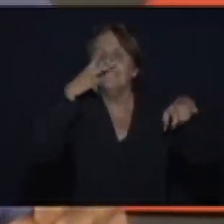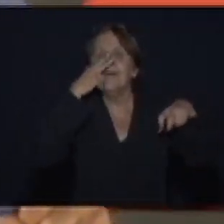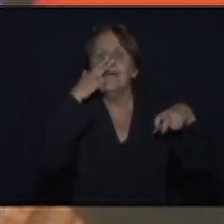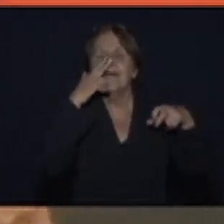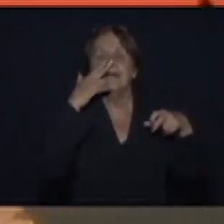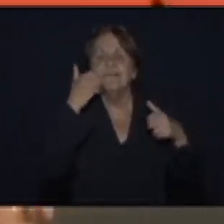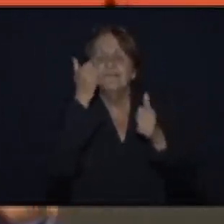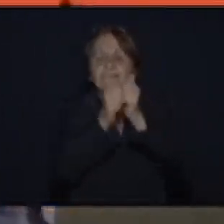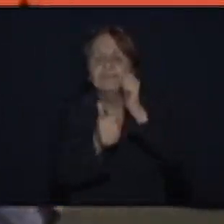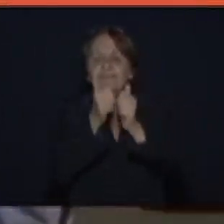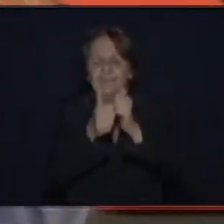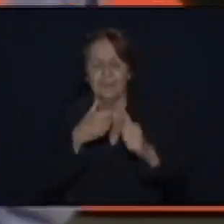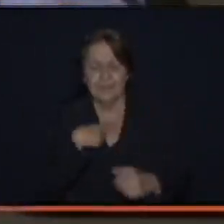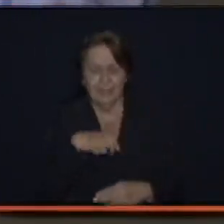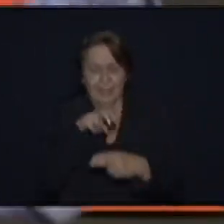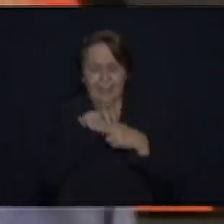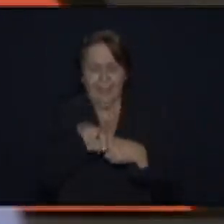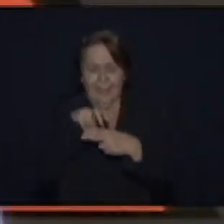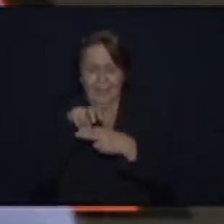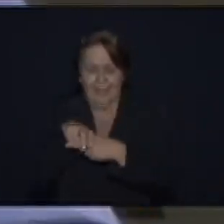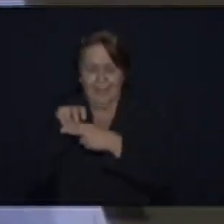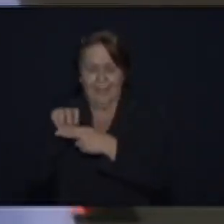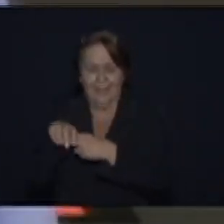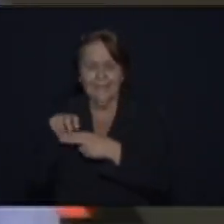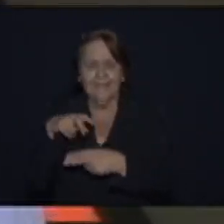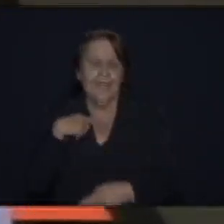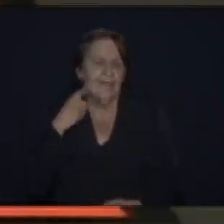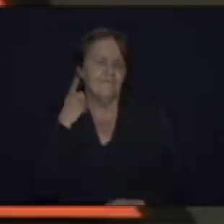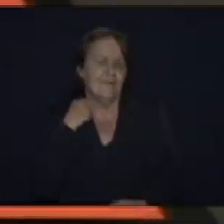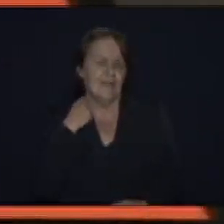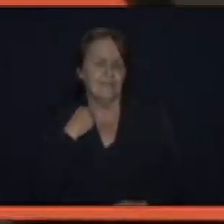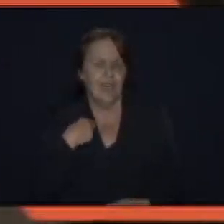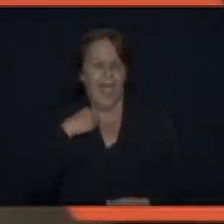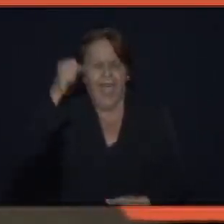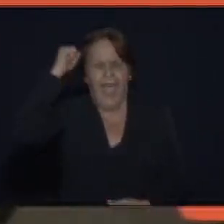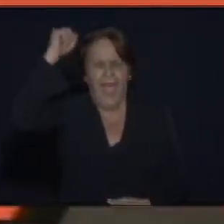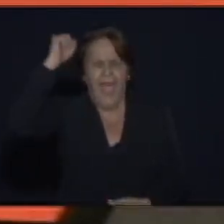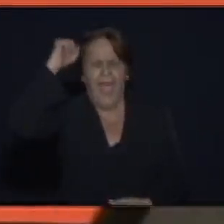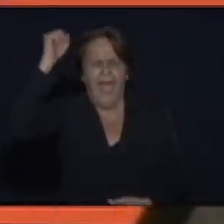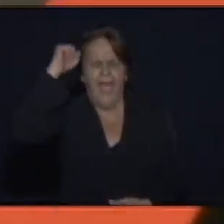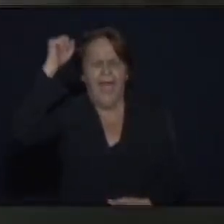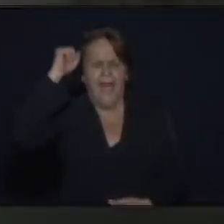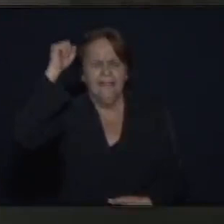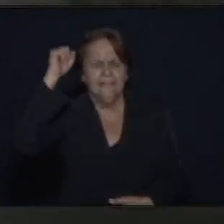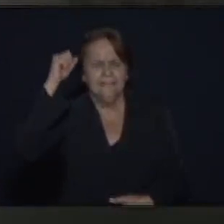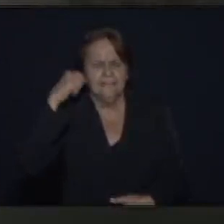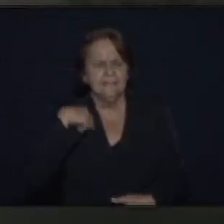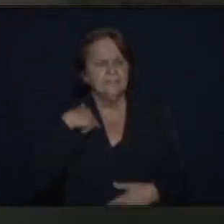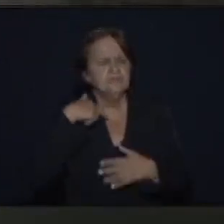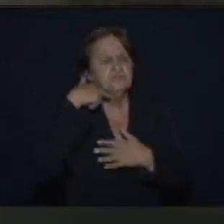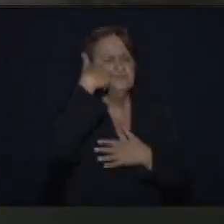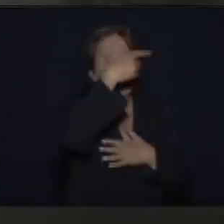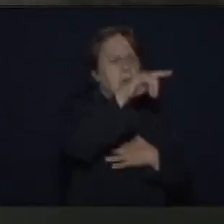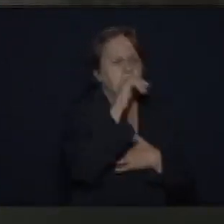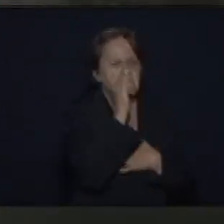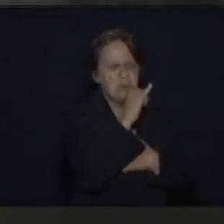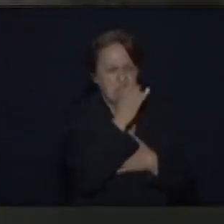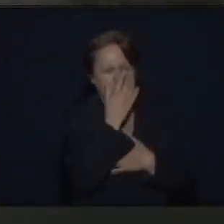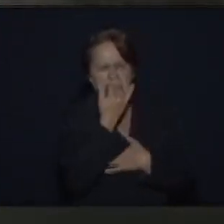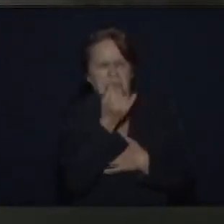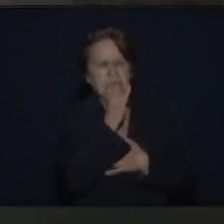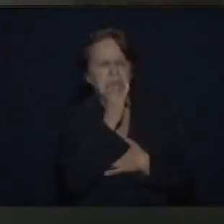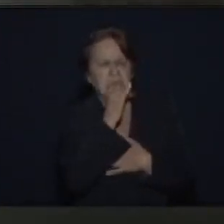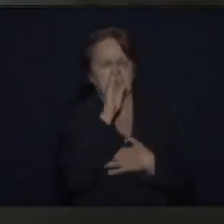um jogo de futebol quando você tá ali na torcida do Flamengo você jamais a reconhecer o talento no outro no outro